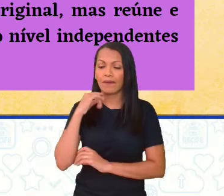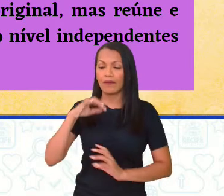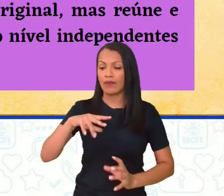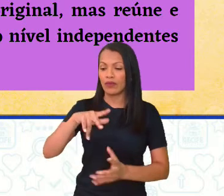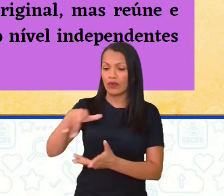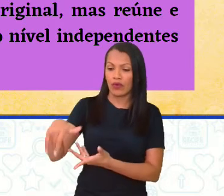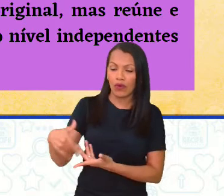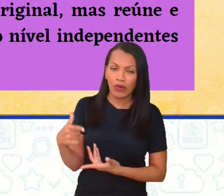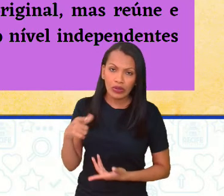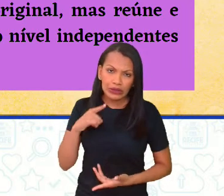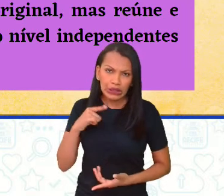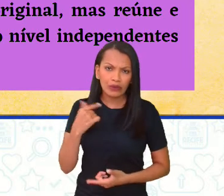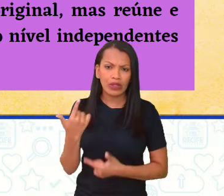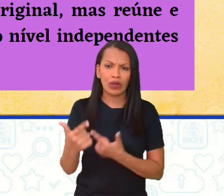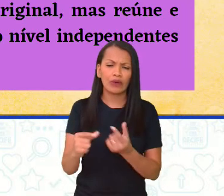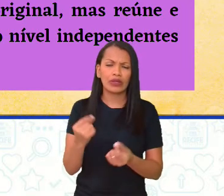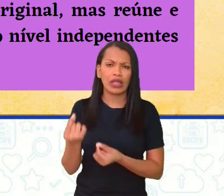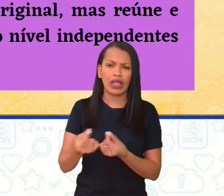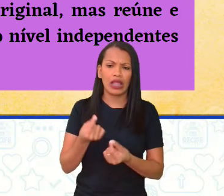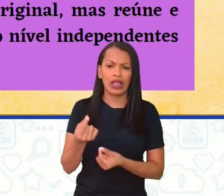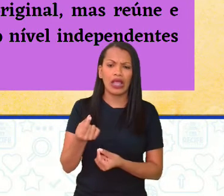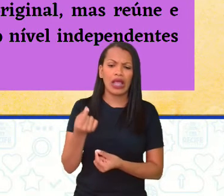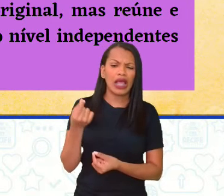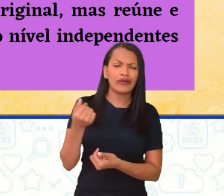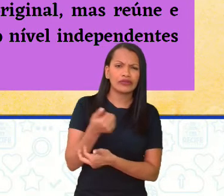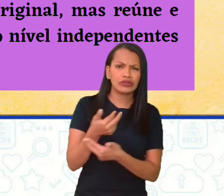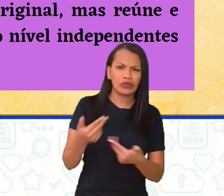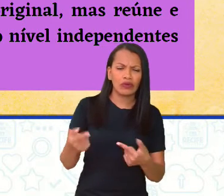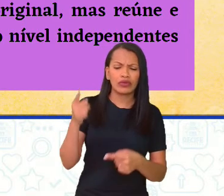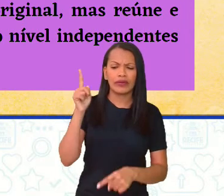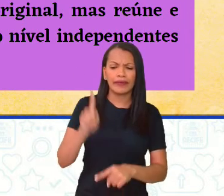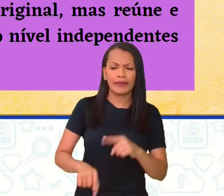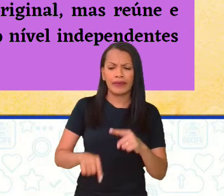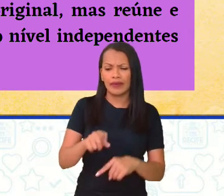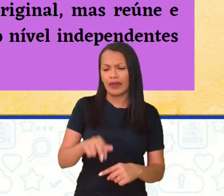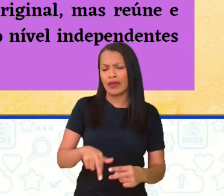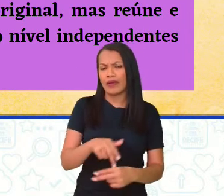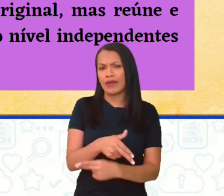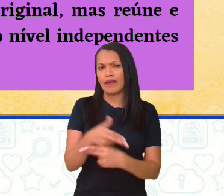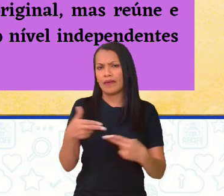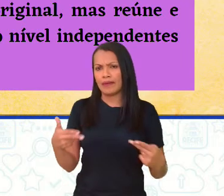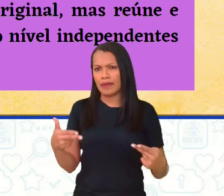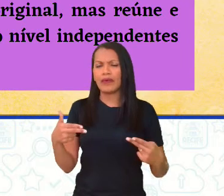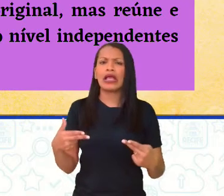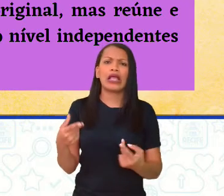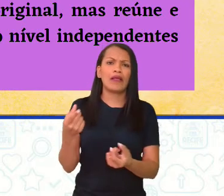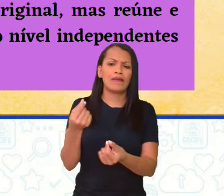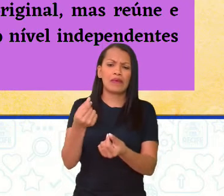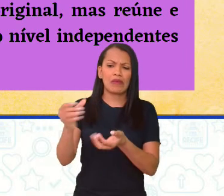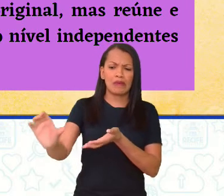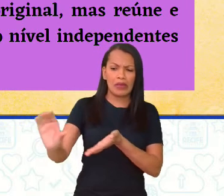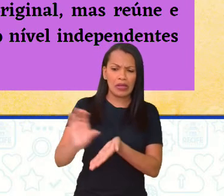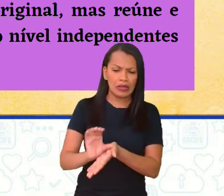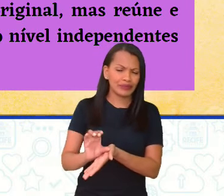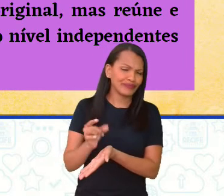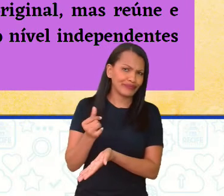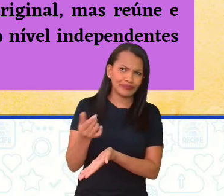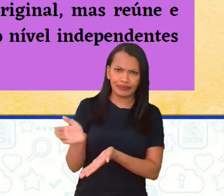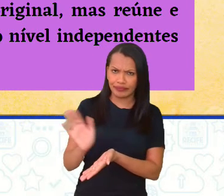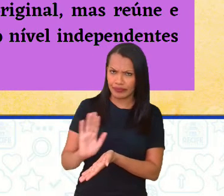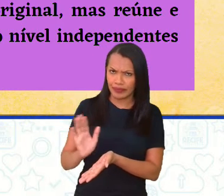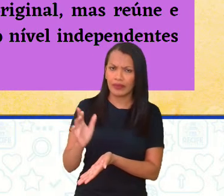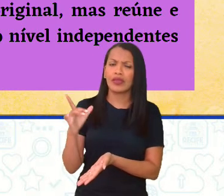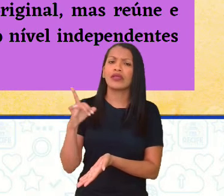seja, nada, né, nos produtos gerados pelo IPCC são aí para gerar lucro, né, para gerar renda. Então,